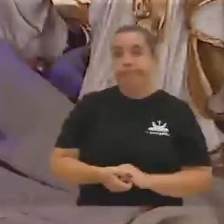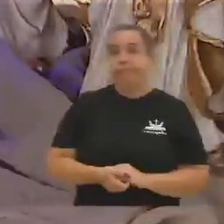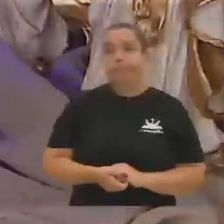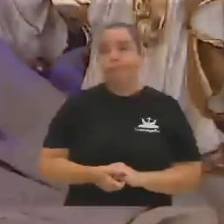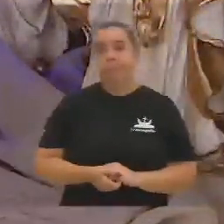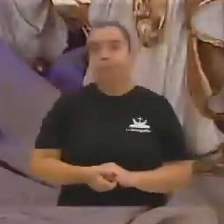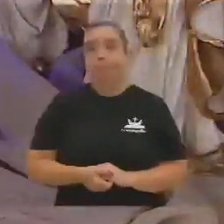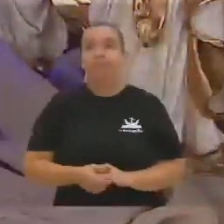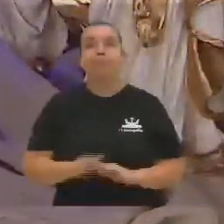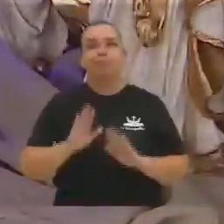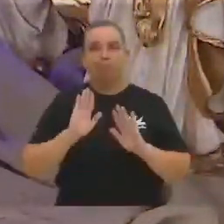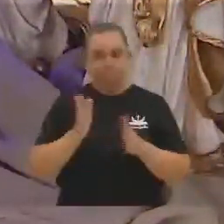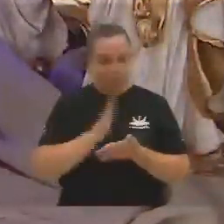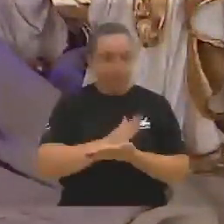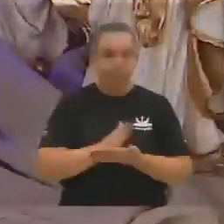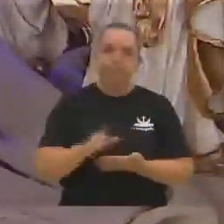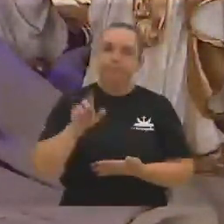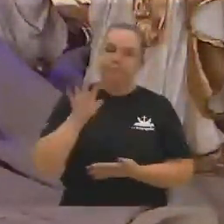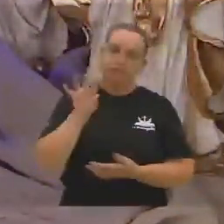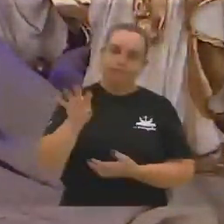já começou desse jeito.